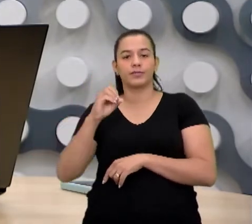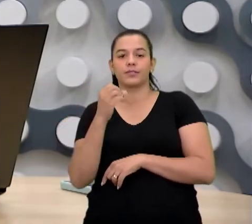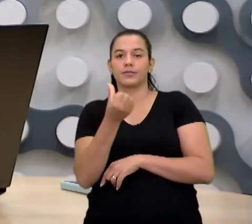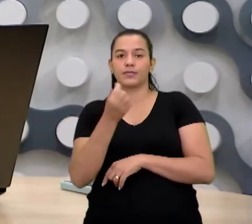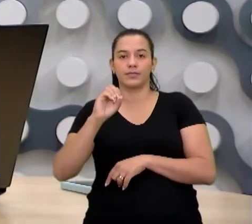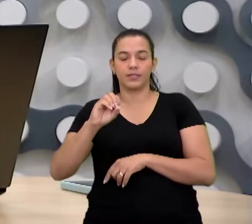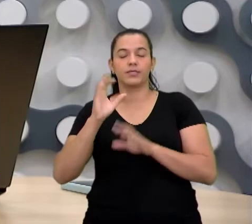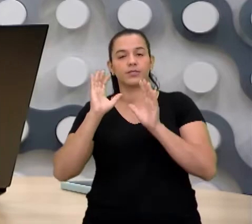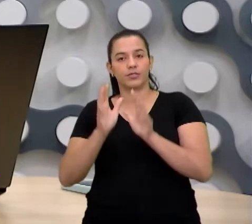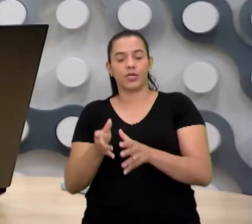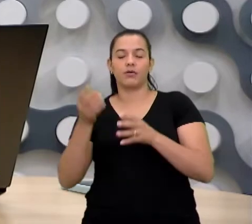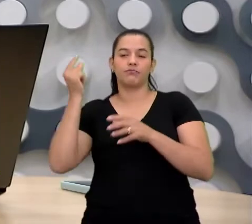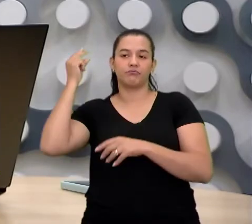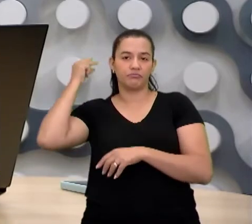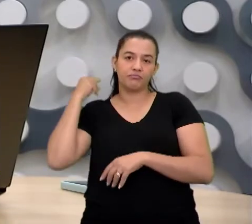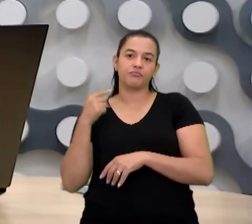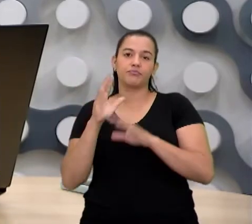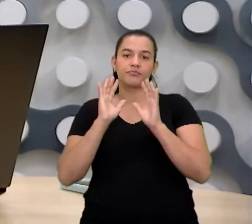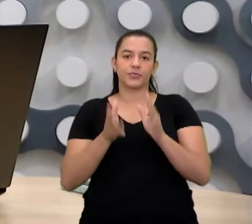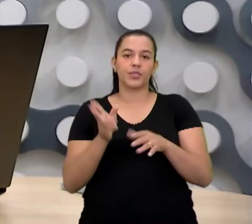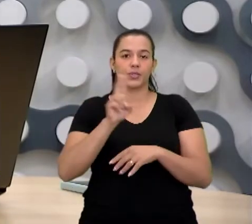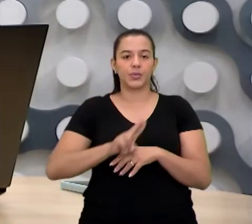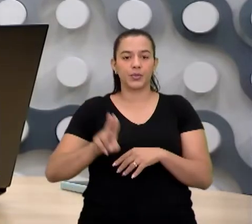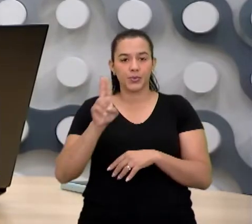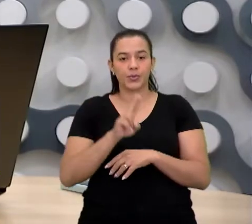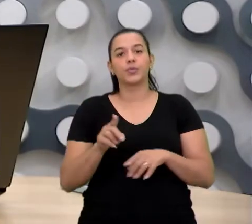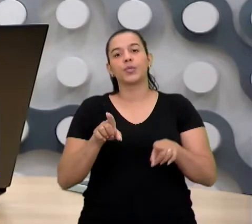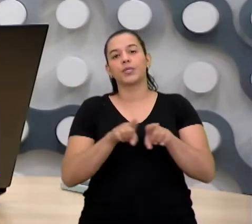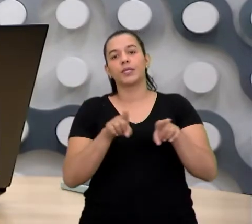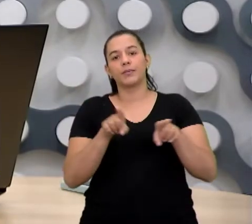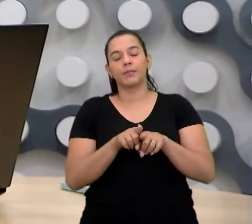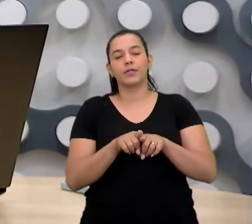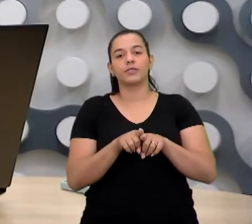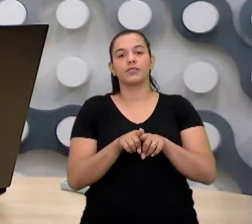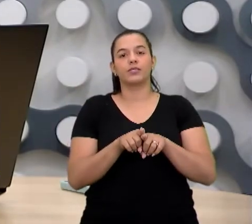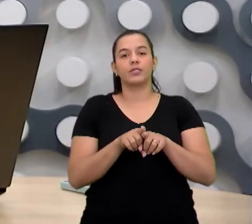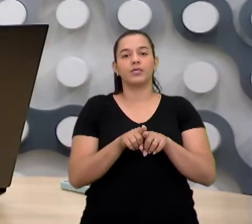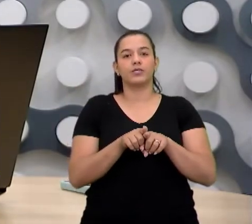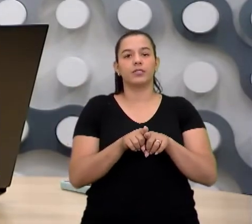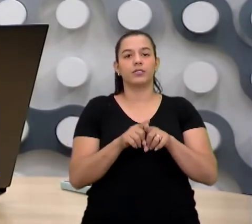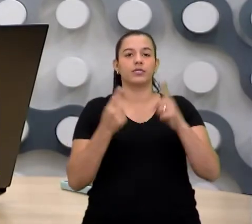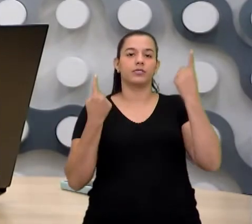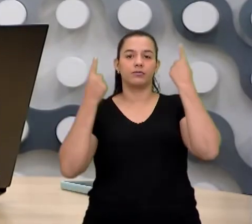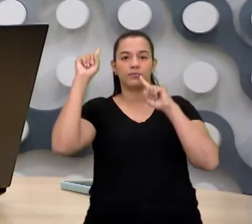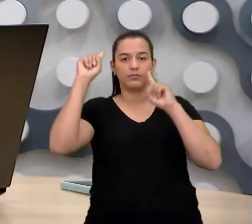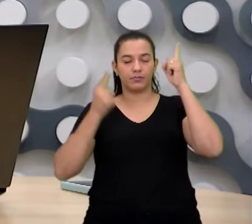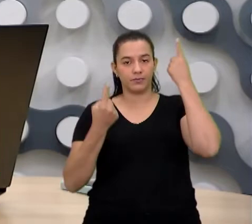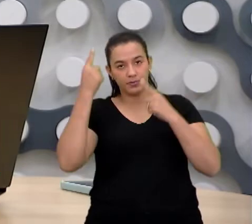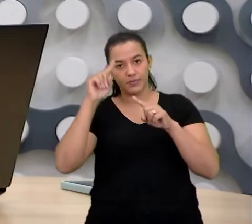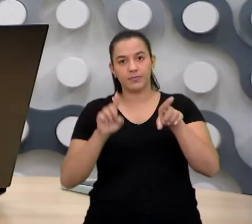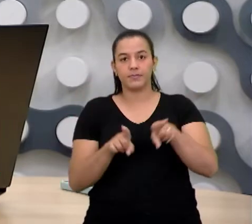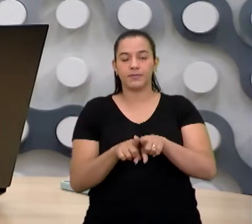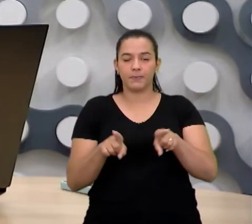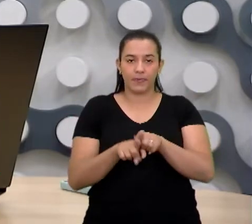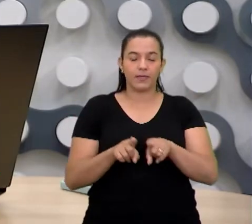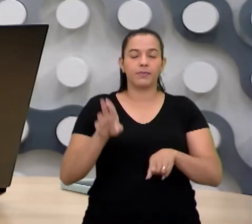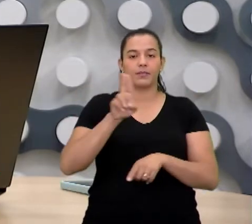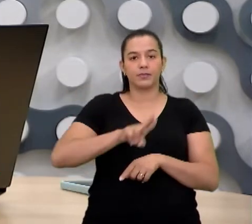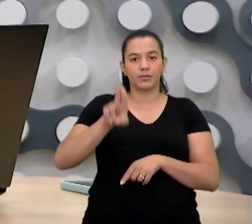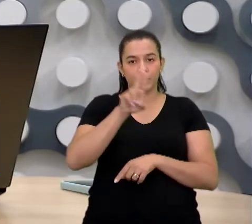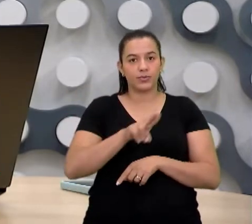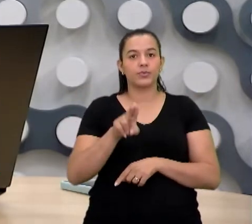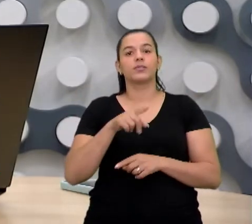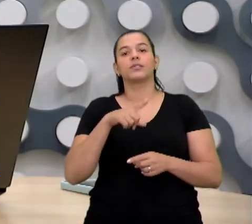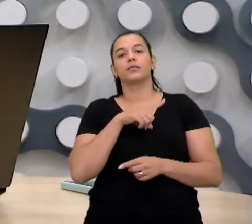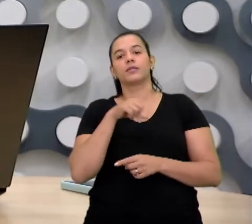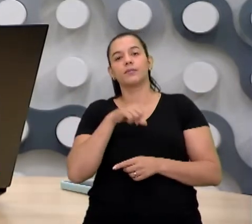também, as estruturas físicas aí do Chile também são bem estruturadas. Isso já não acontece no Haiti, né,